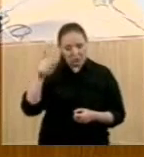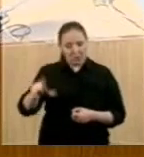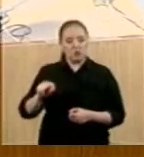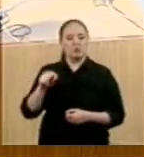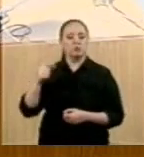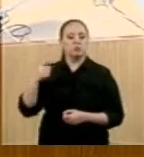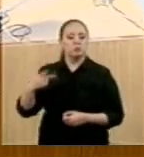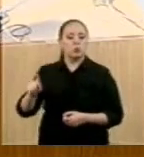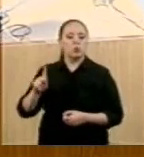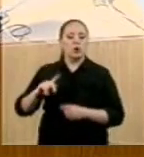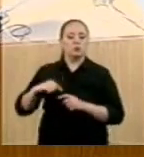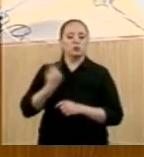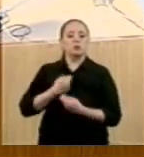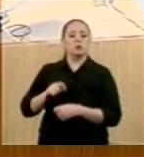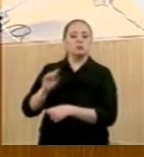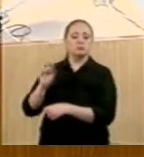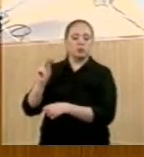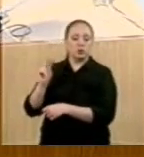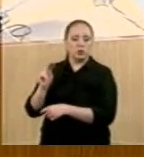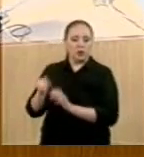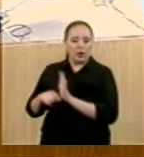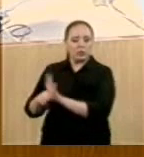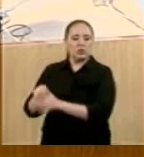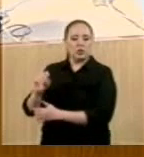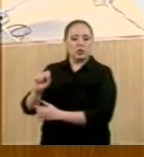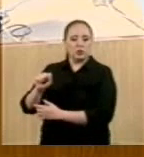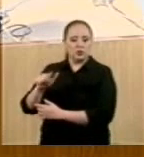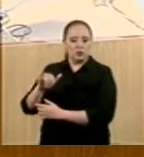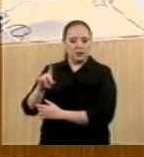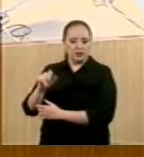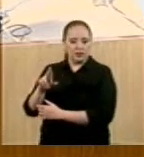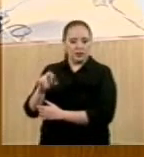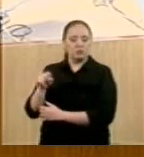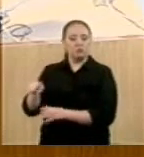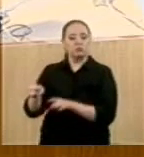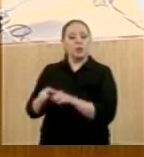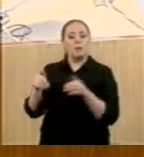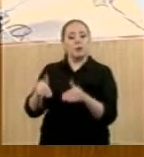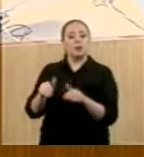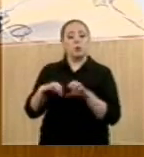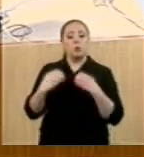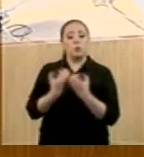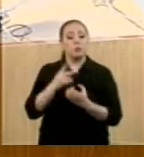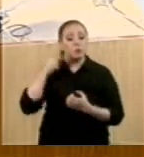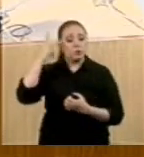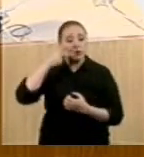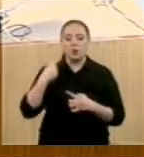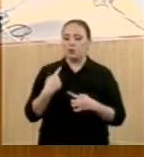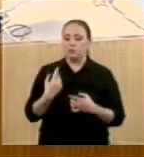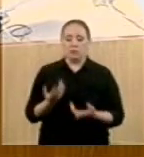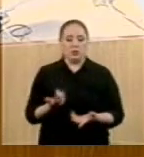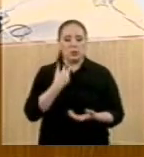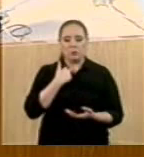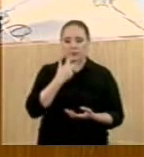também ser solidário, de também participar de sua comunidade política. Não se pode deixar de reconhecer